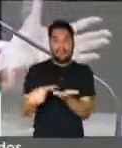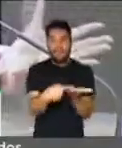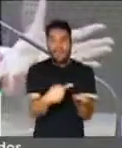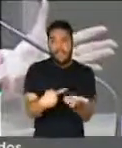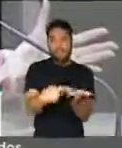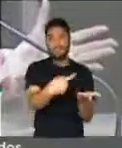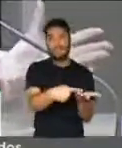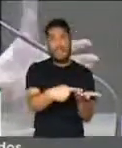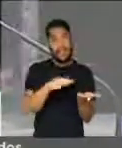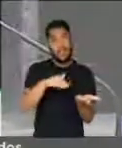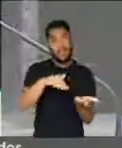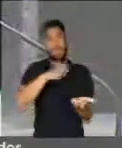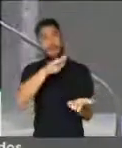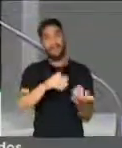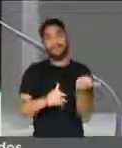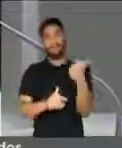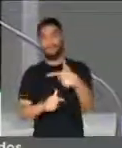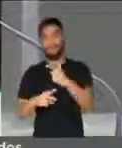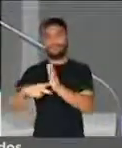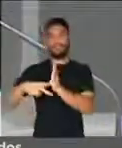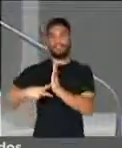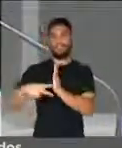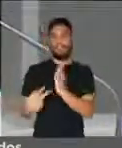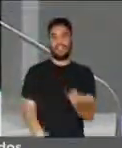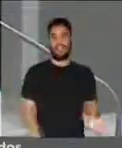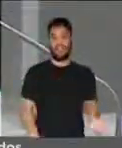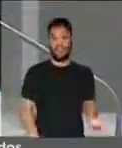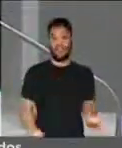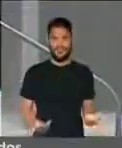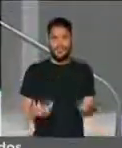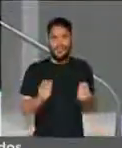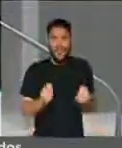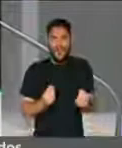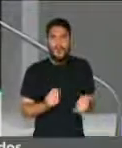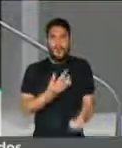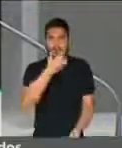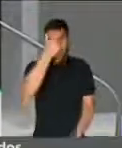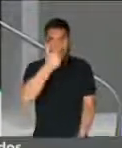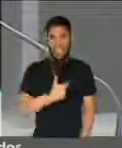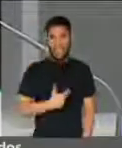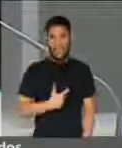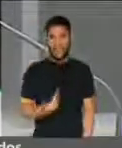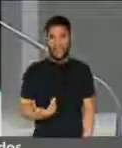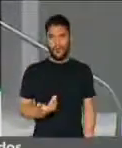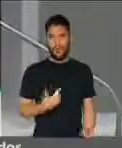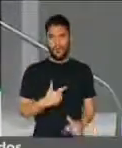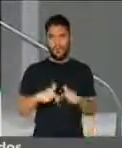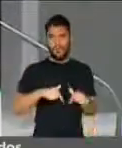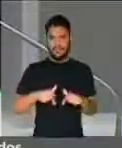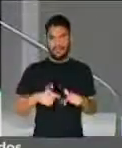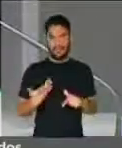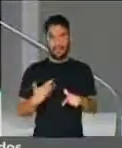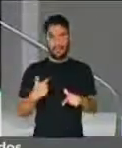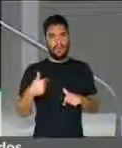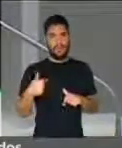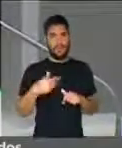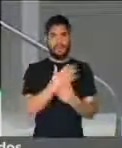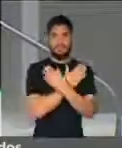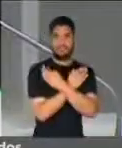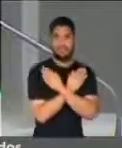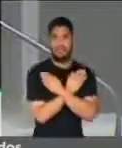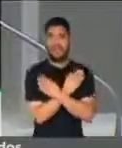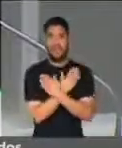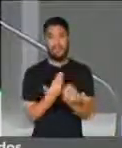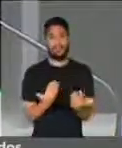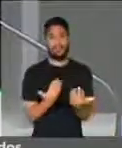do sindicato. Meu Deus, um trabalhador sozinho, numa situação de desemprego, de desalento, como